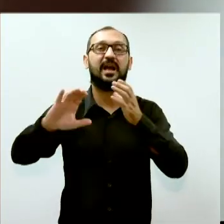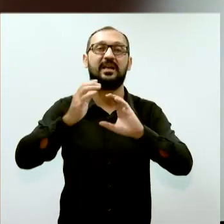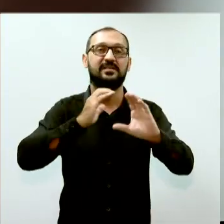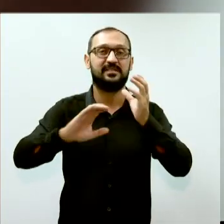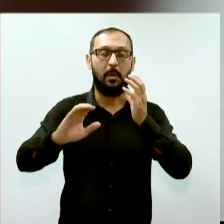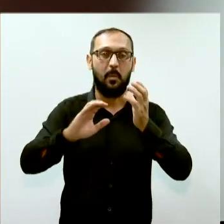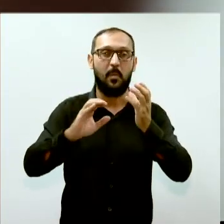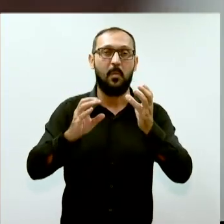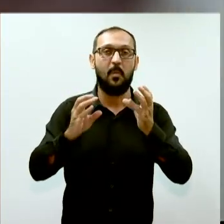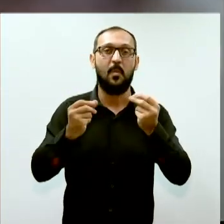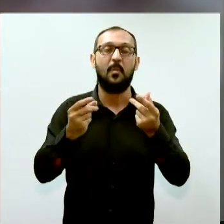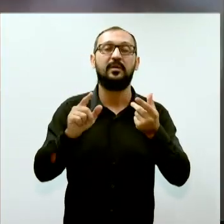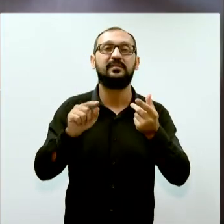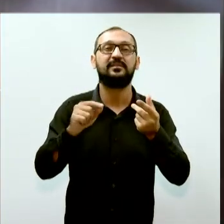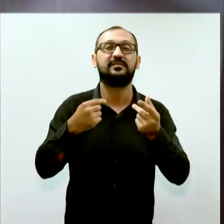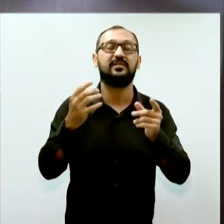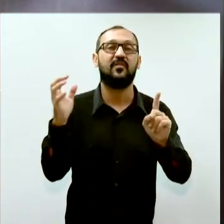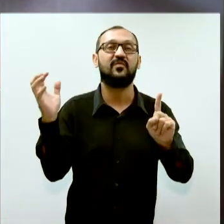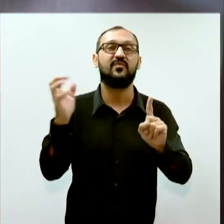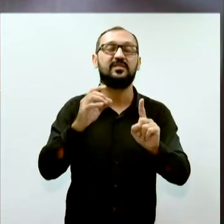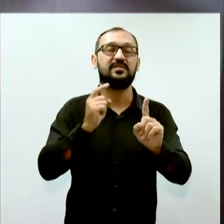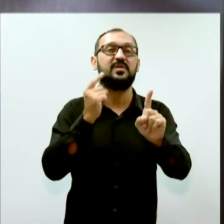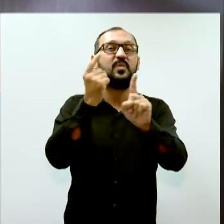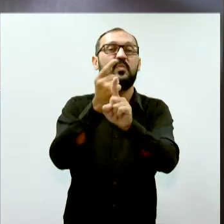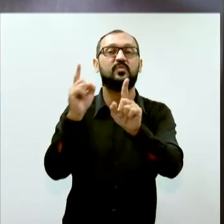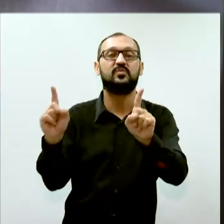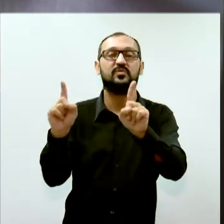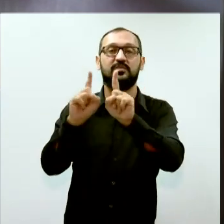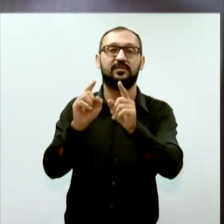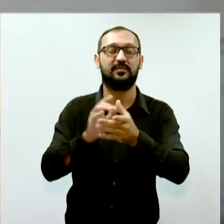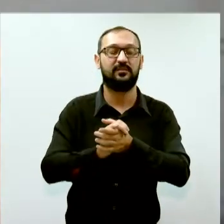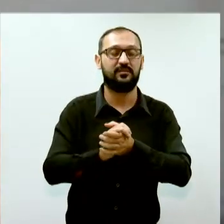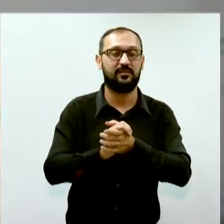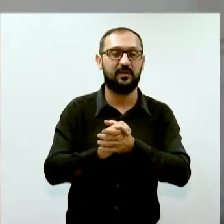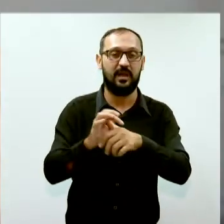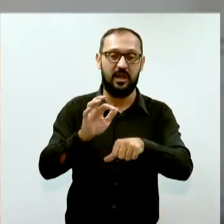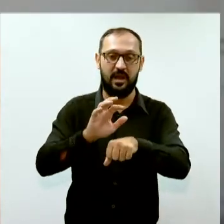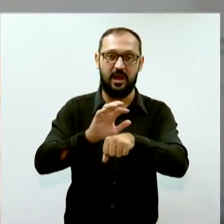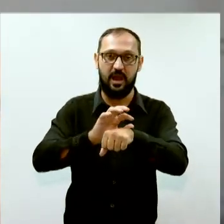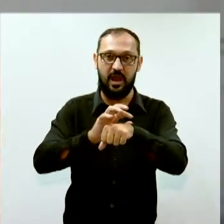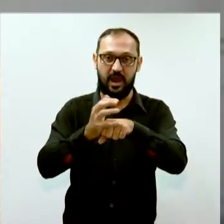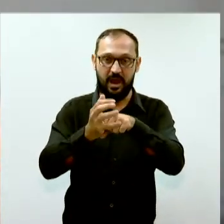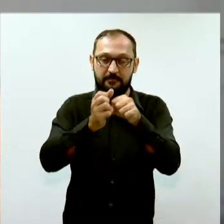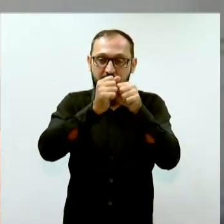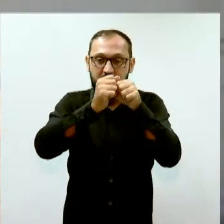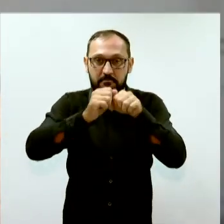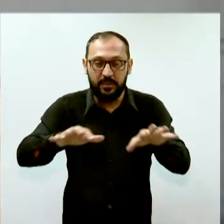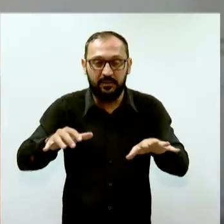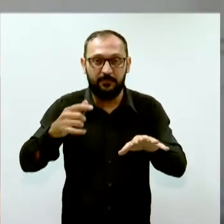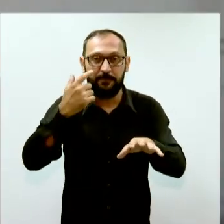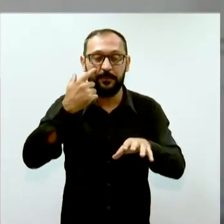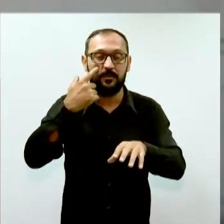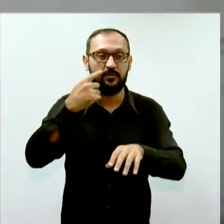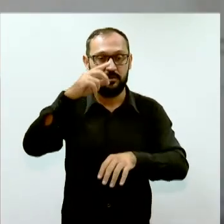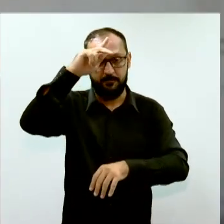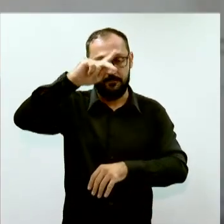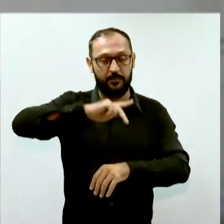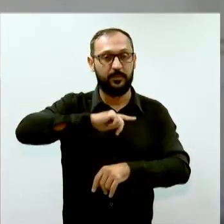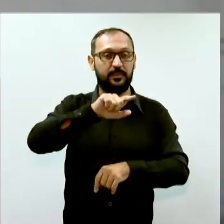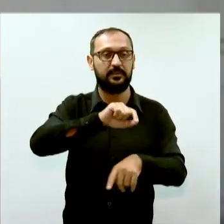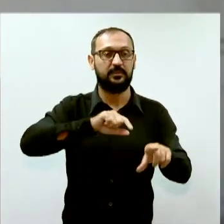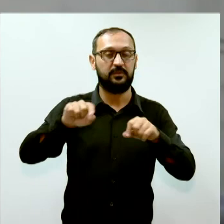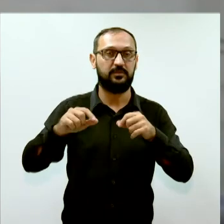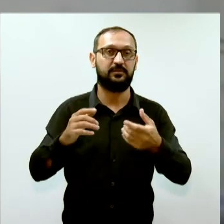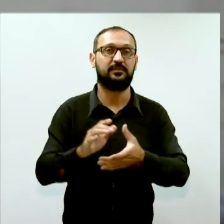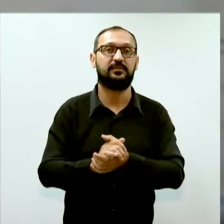essa canção e de que forma se deu, né, esse encontro? A pandemia obrigou a gente a viver com as nossas próprias